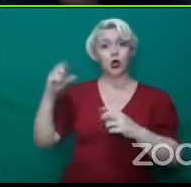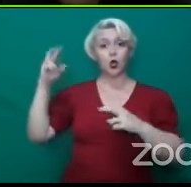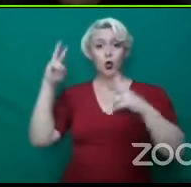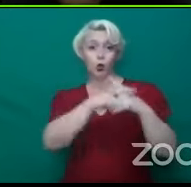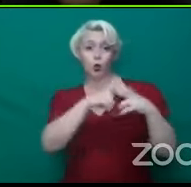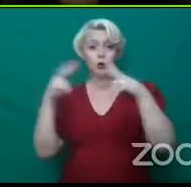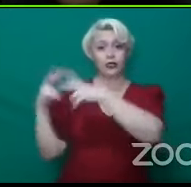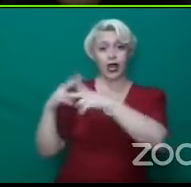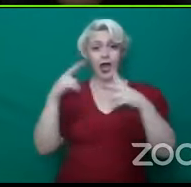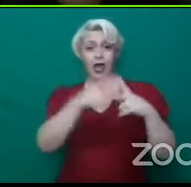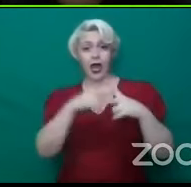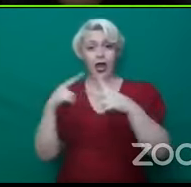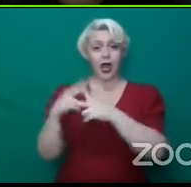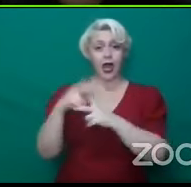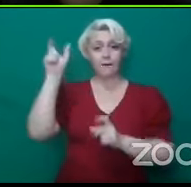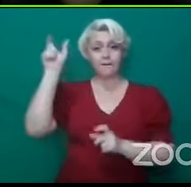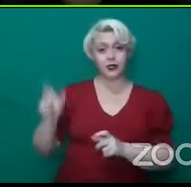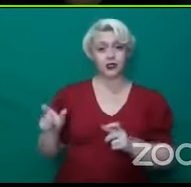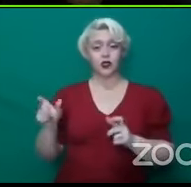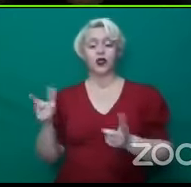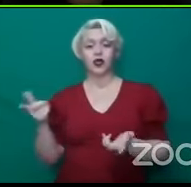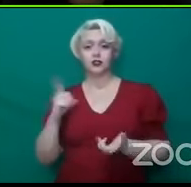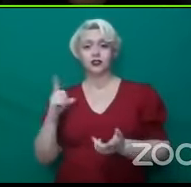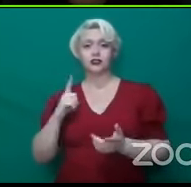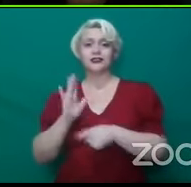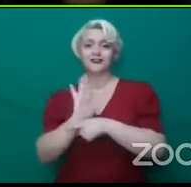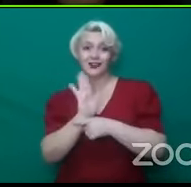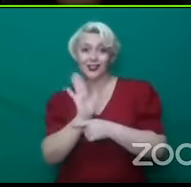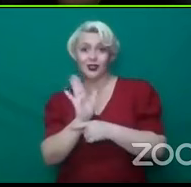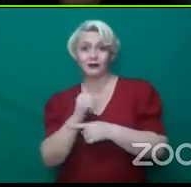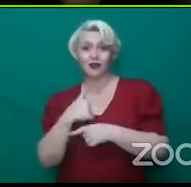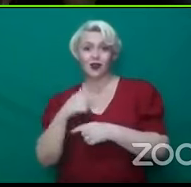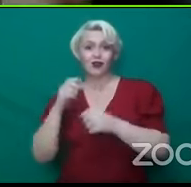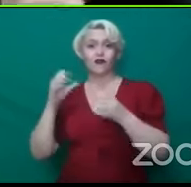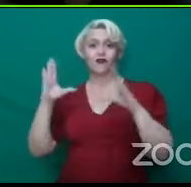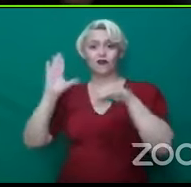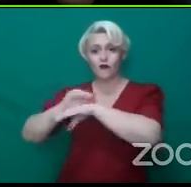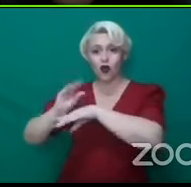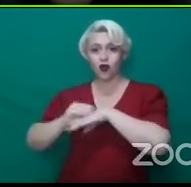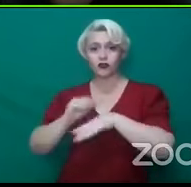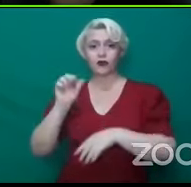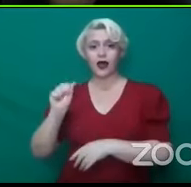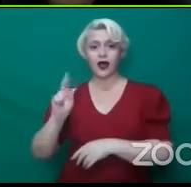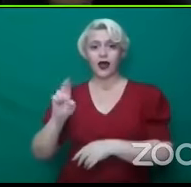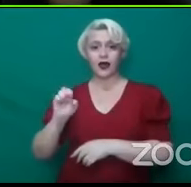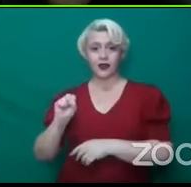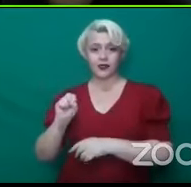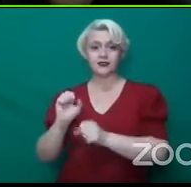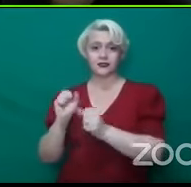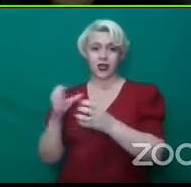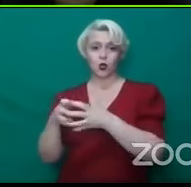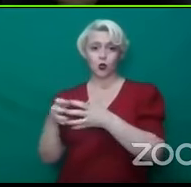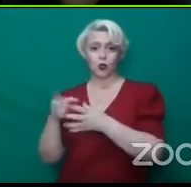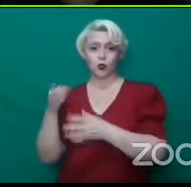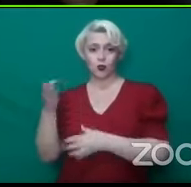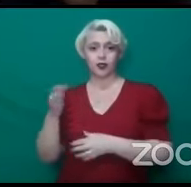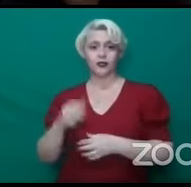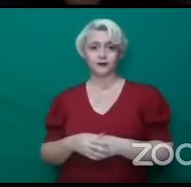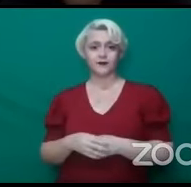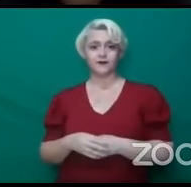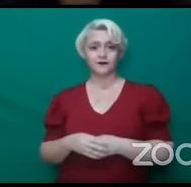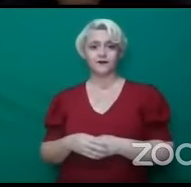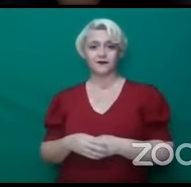que era o Skull, e quem dirigiu essa cena dessa foto foi a Alice, que tá no grupo aí, e essa foto é incrível,